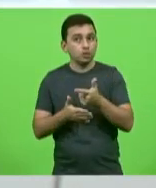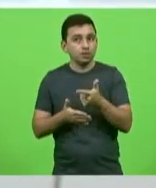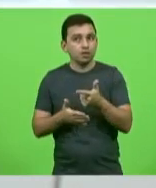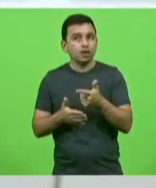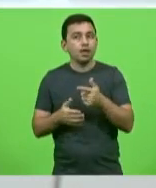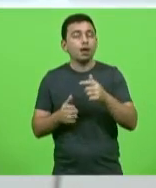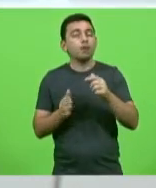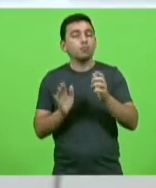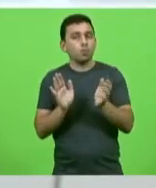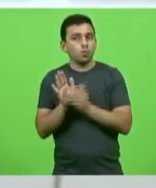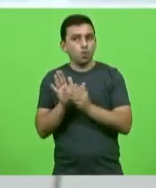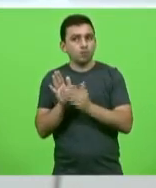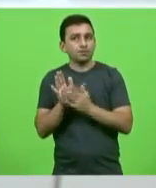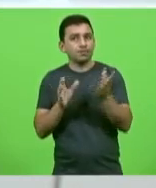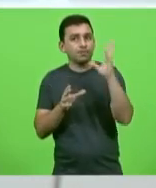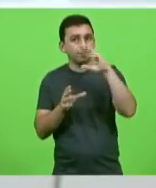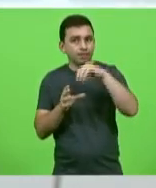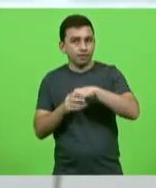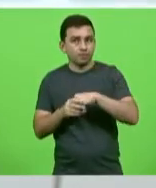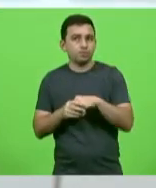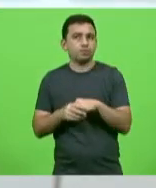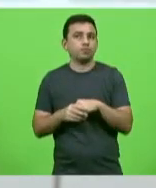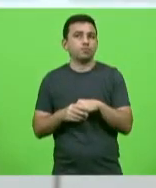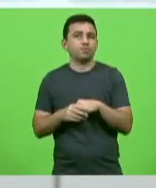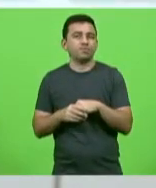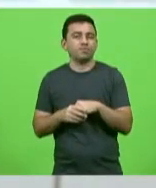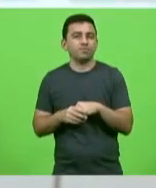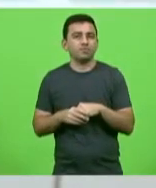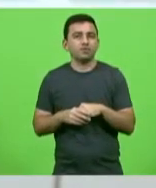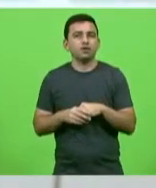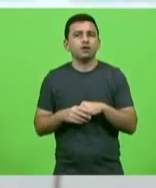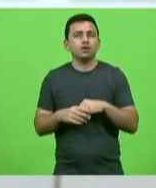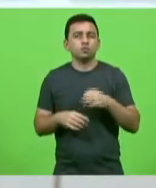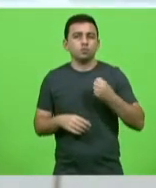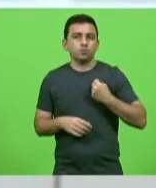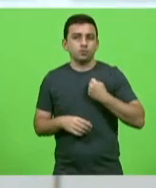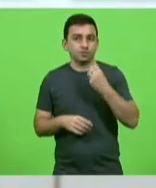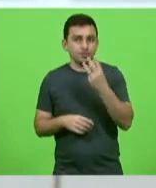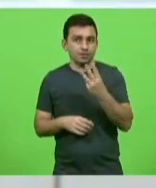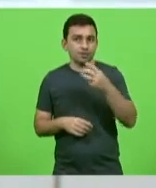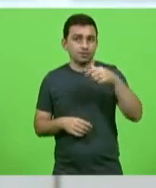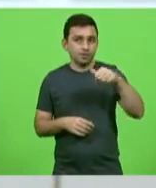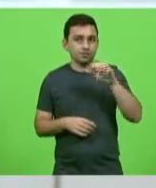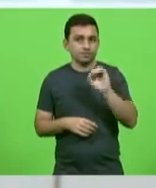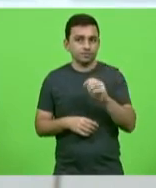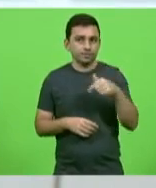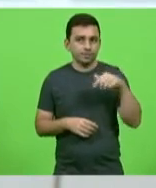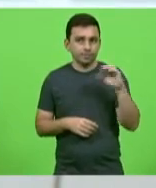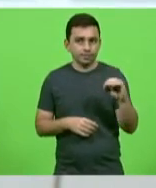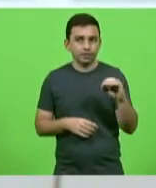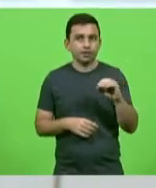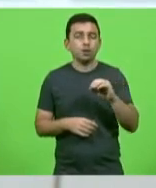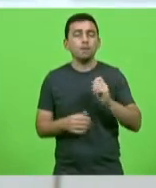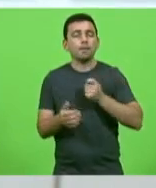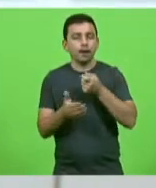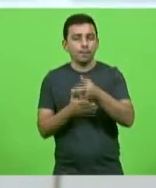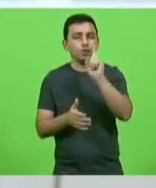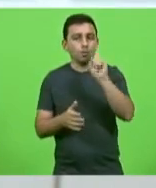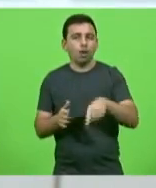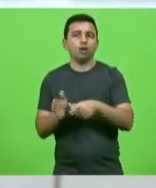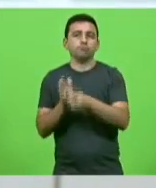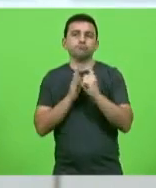dentro do processo de aquisição Aquele número 37070 que o pagamento era